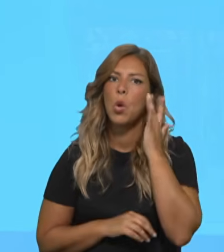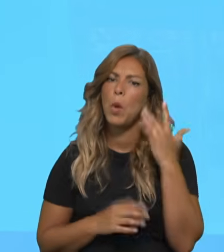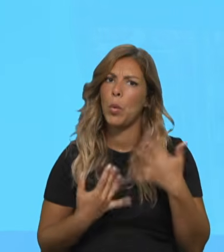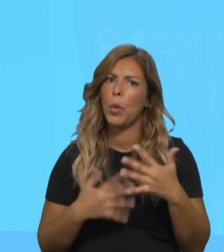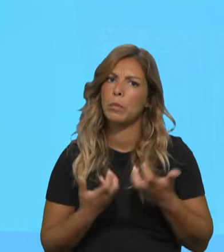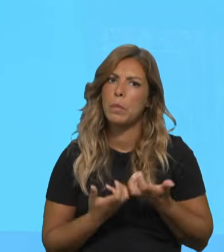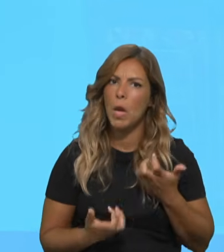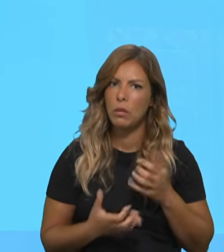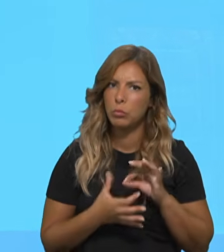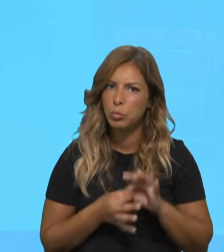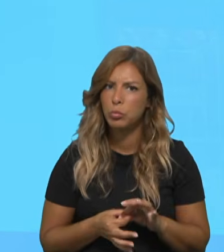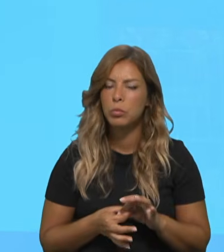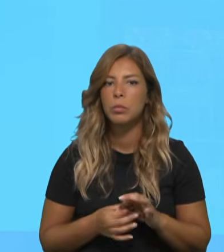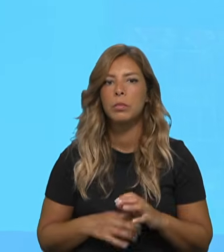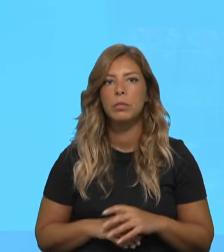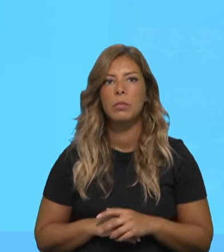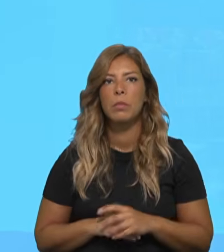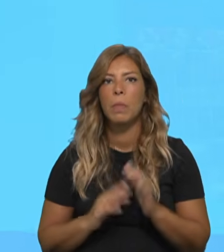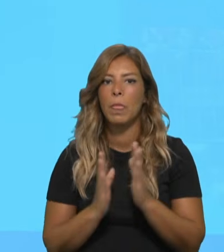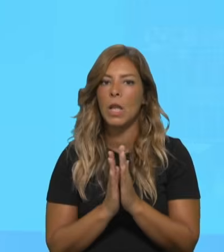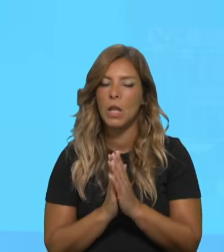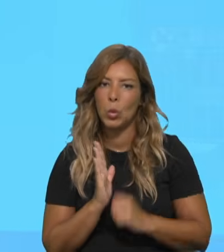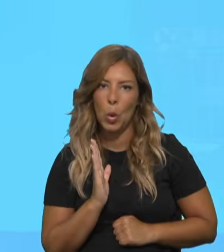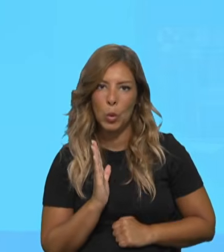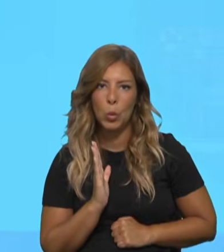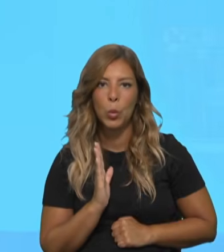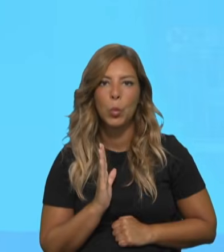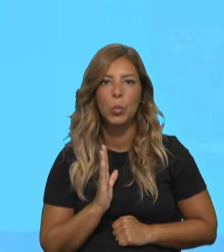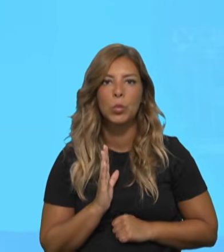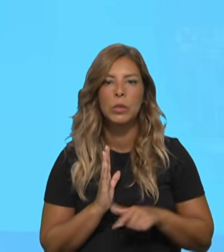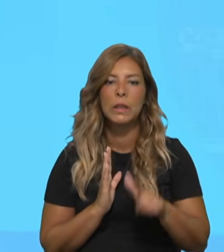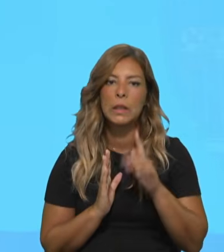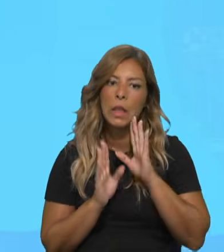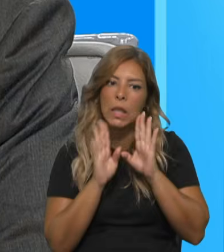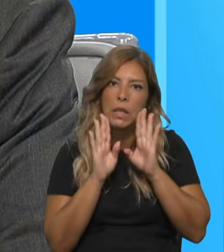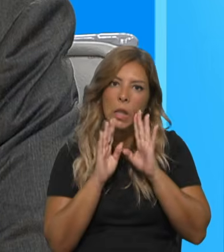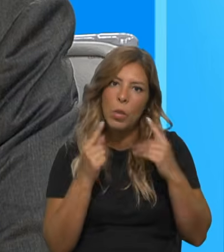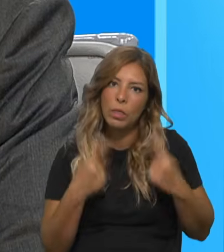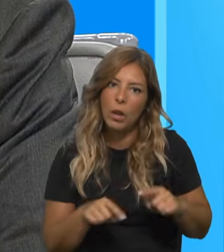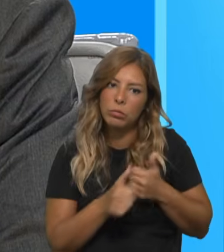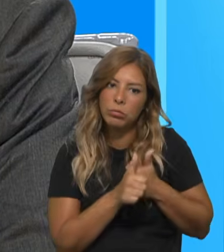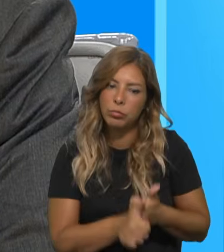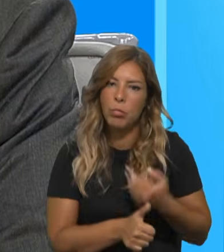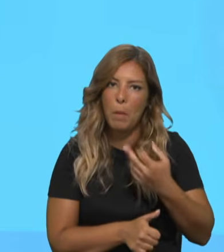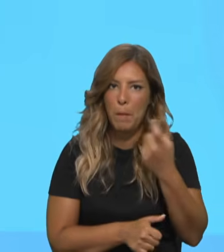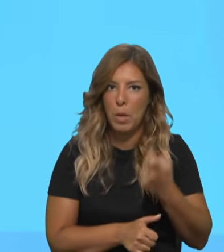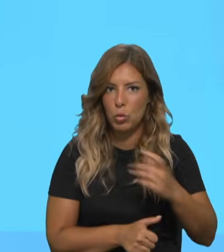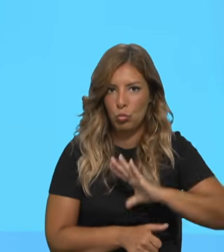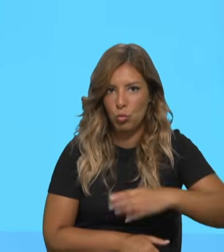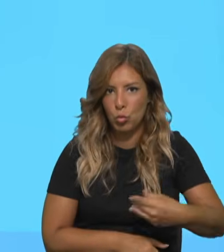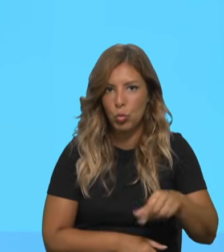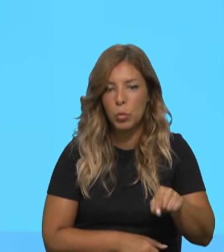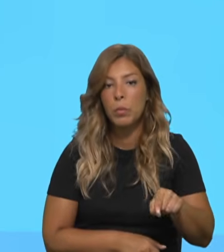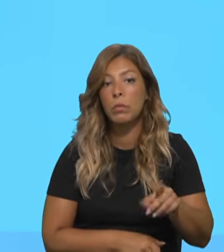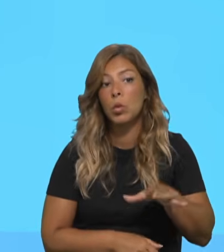destas organizações da Igreja Católica que, de alguma forma, estão atentas a estes problemas da justiça e da paz no mundo,